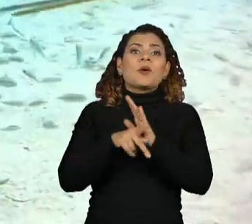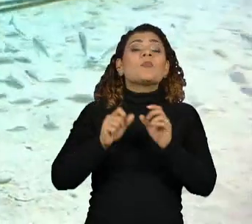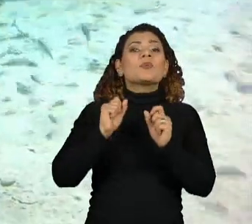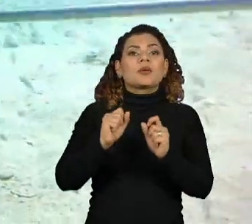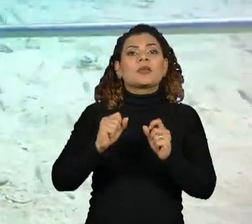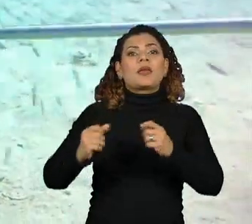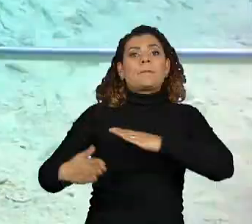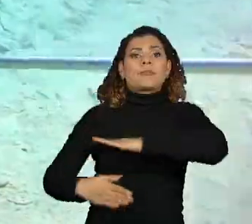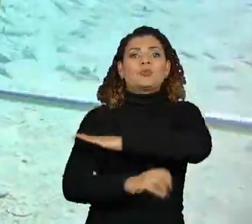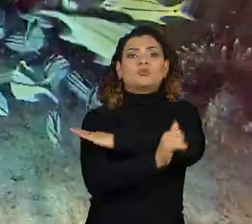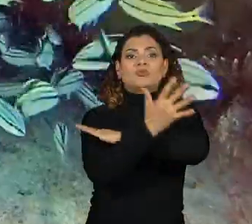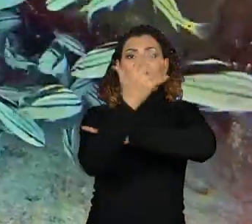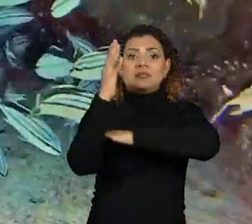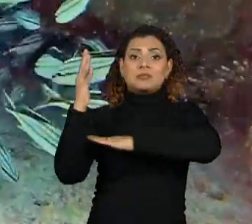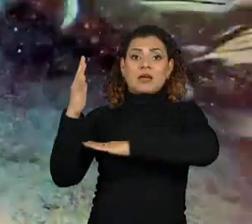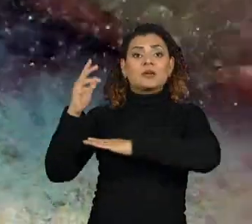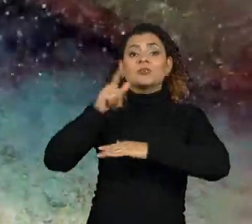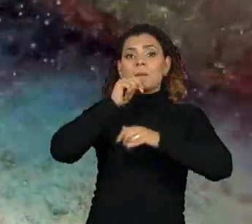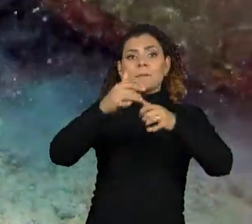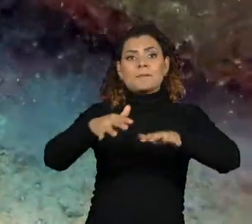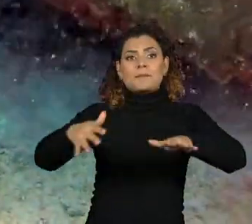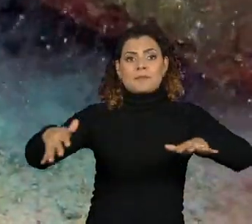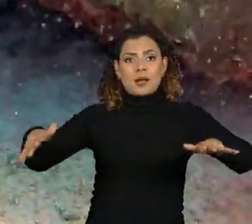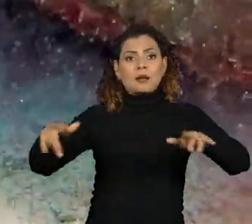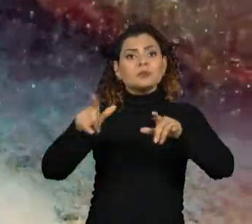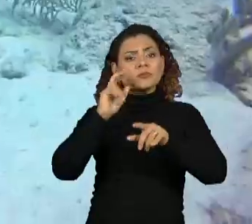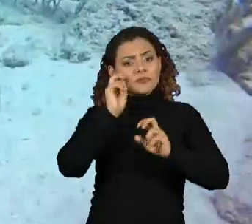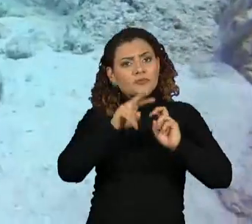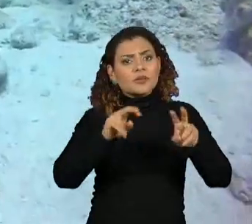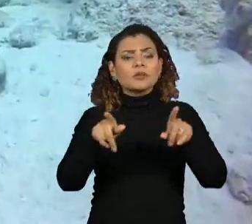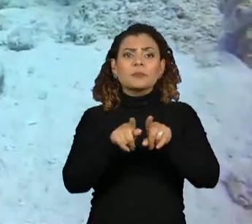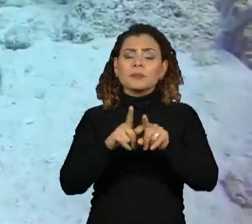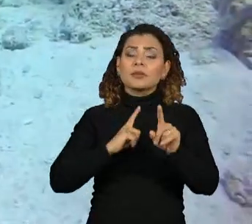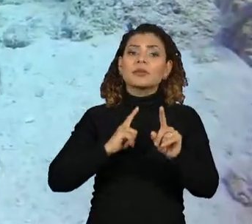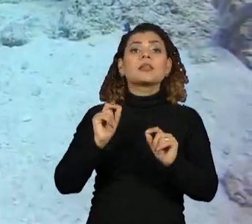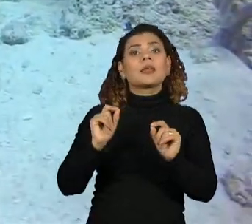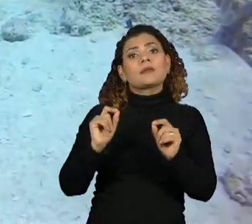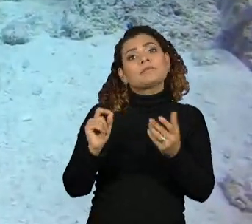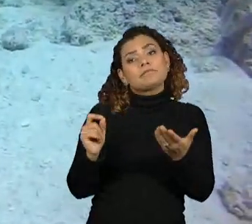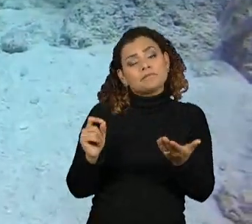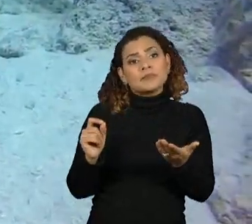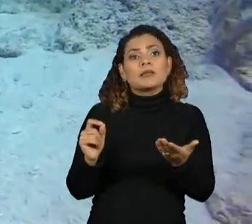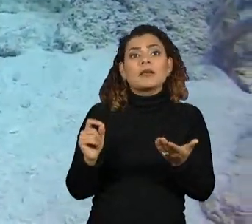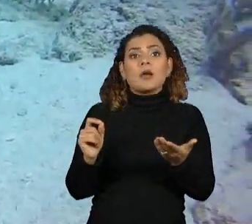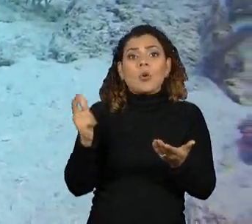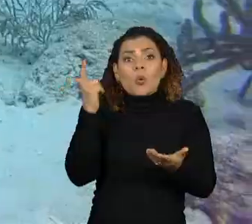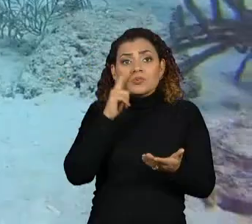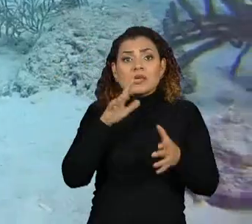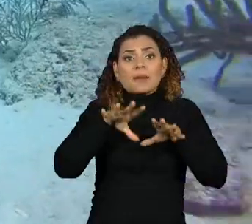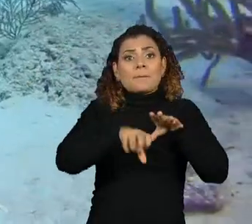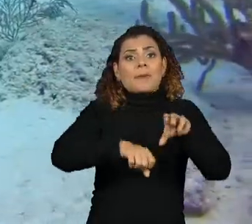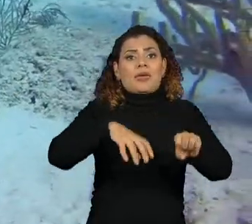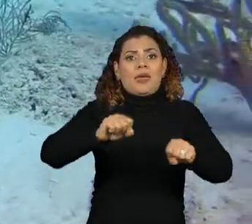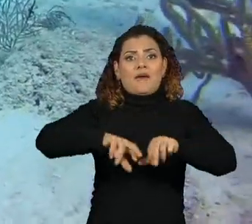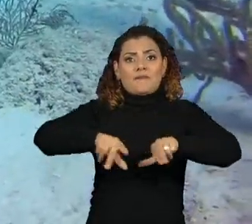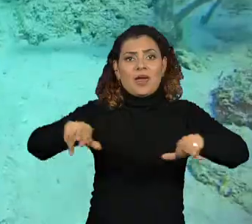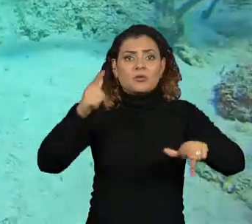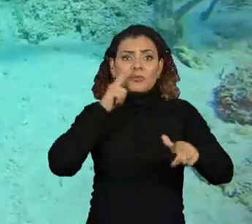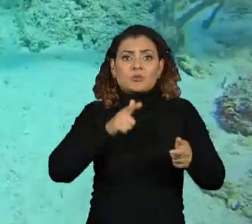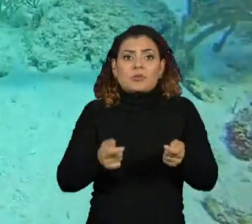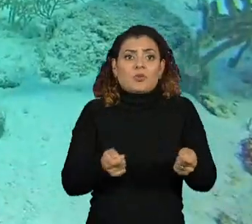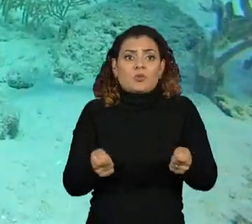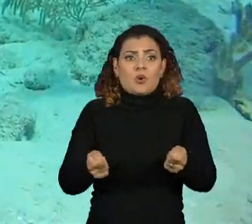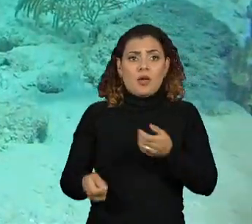marinha nossa. Em vários locais do Caribe, eles criaram gincanas, criaram competições, consegue se capturar bastante deles para controlar.